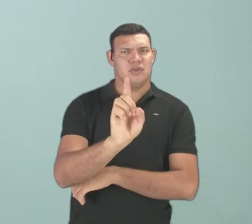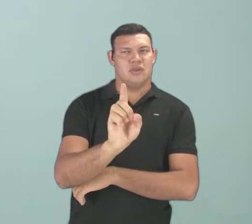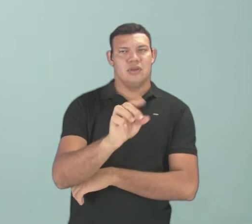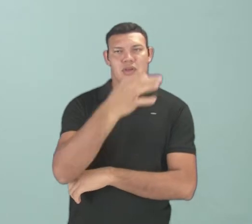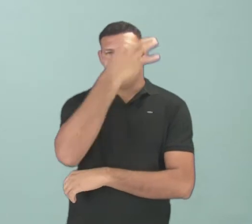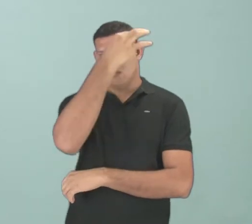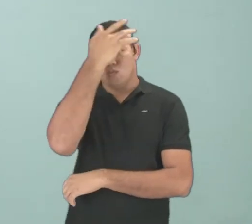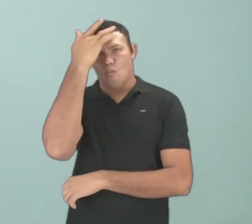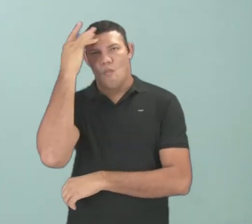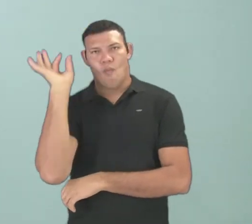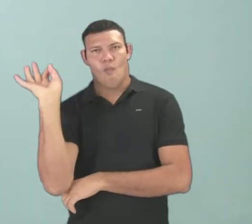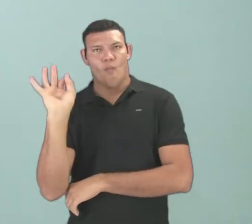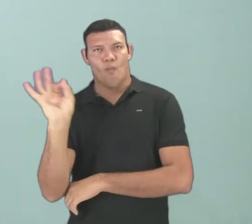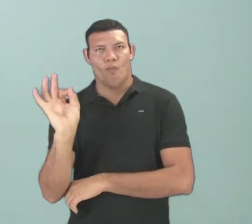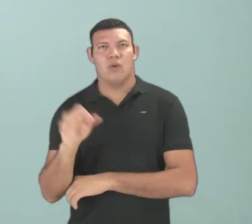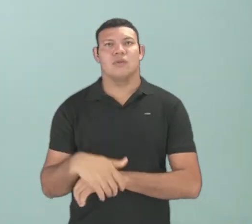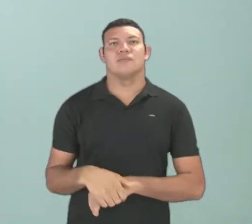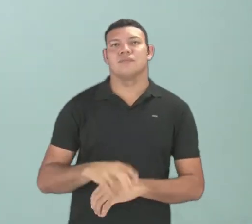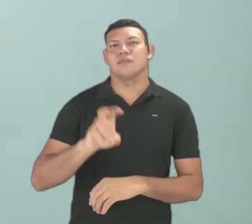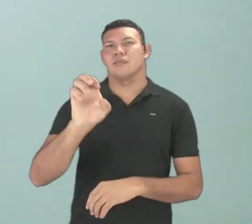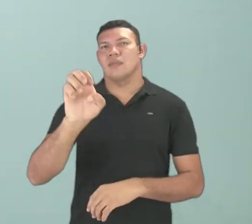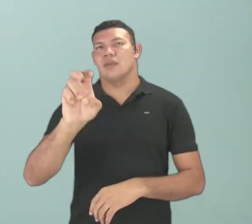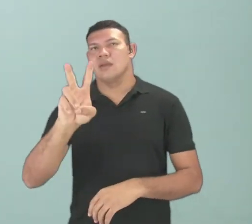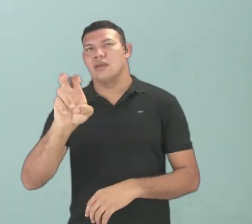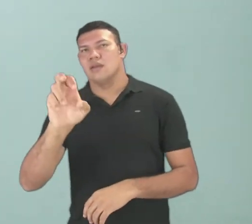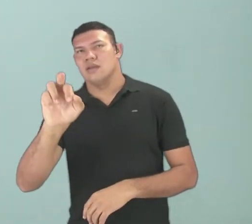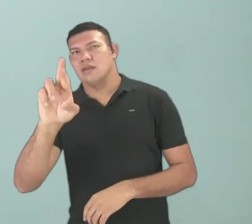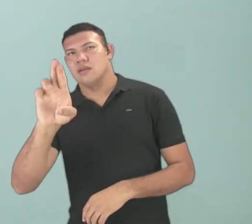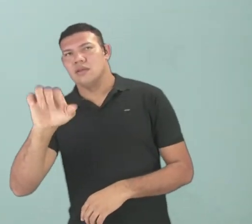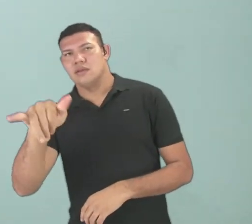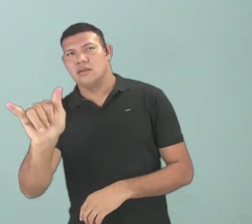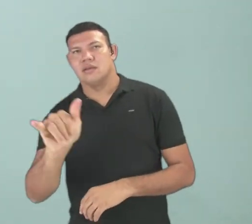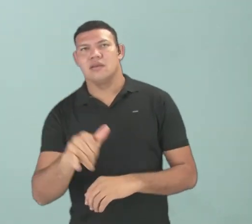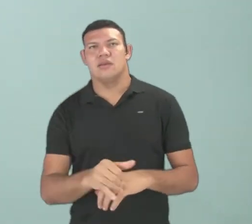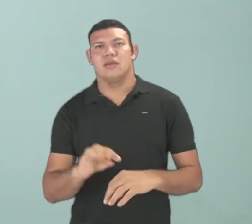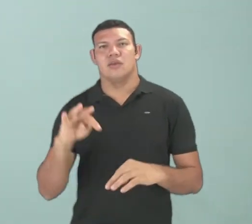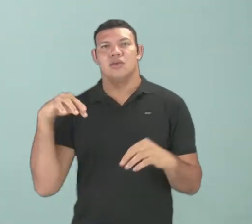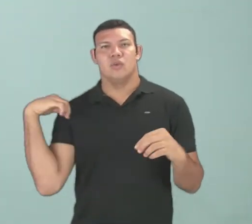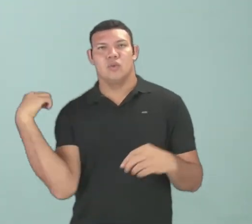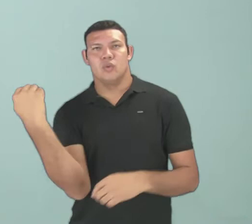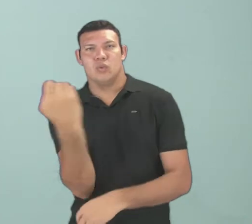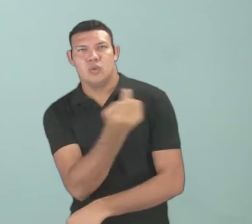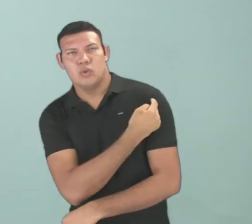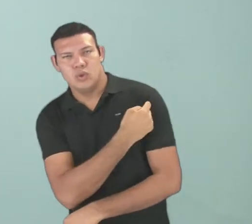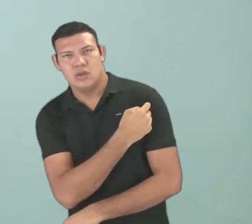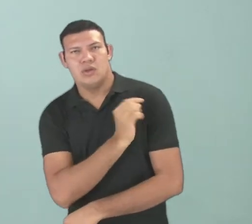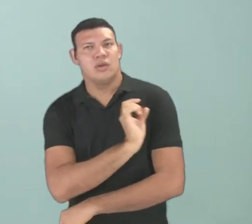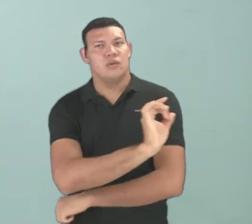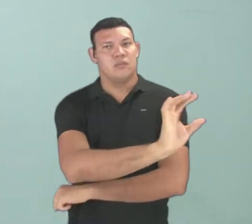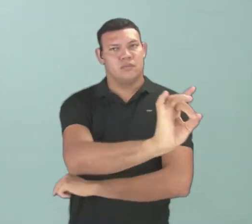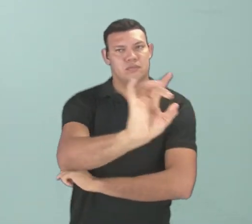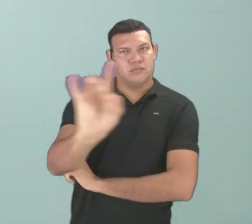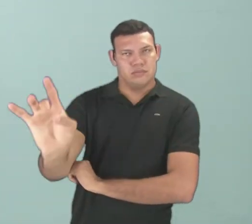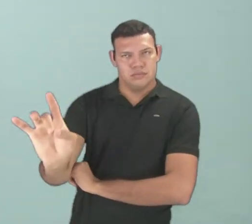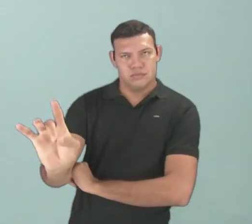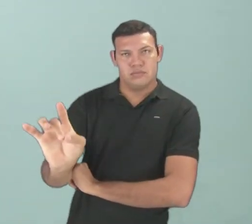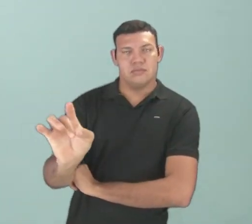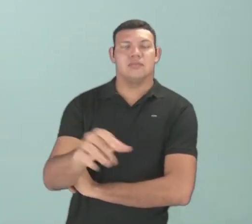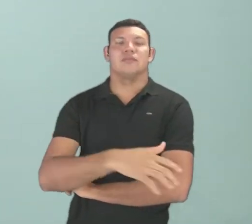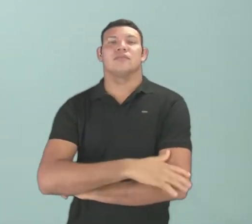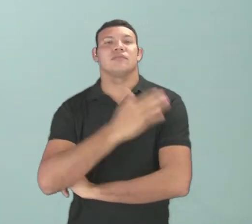sempre elas vão acontecer dessa maneira. É só que para que a gente tenha um norte para saber mais ou menos o que vai significar, tudo